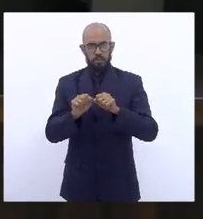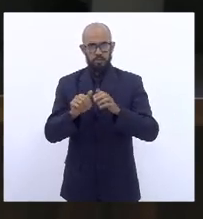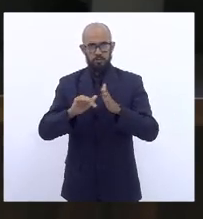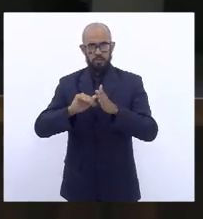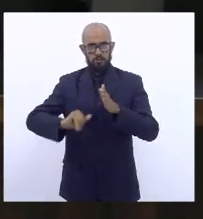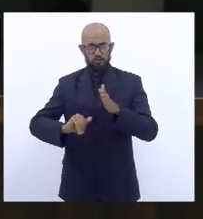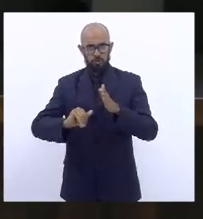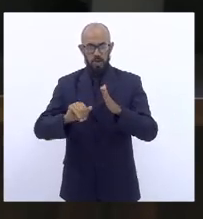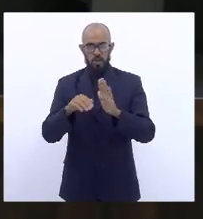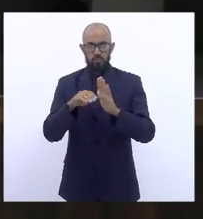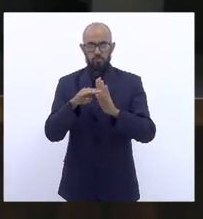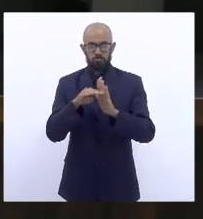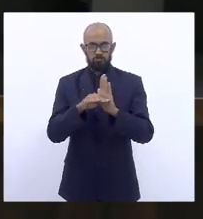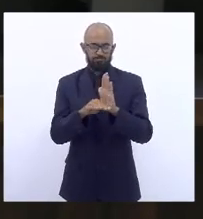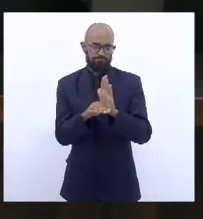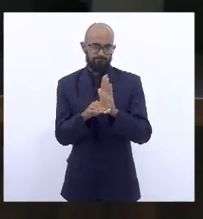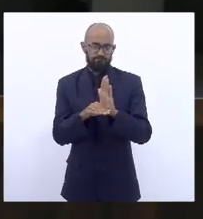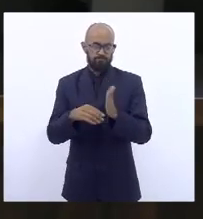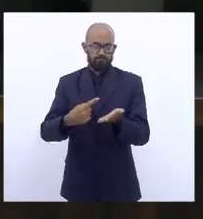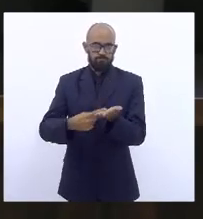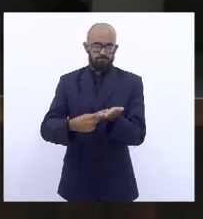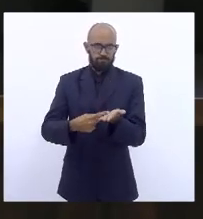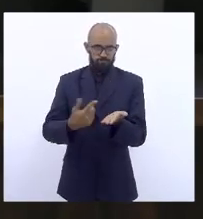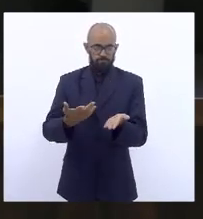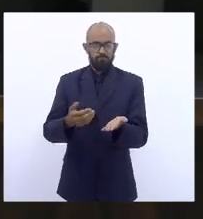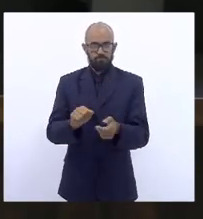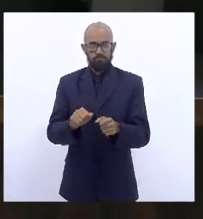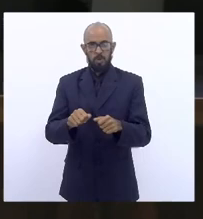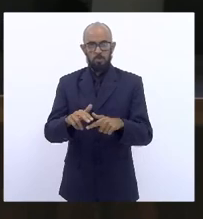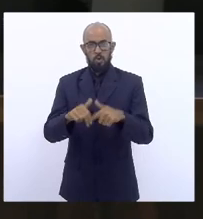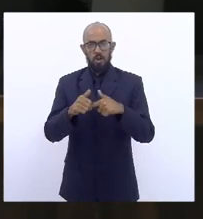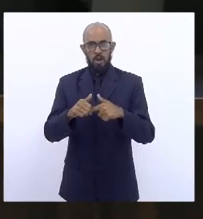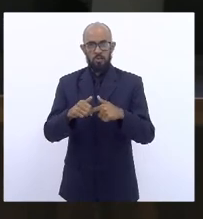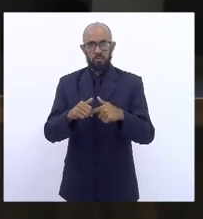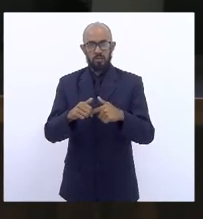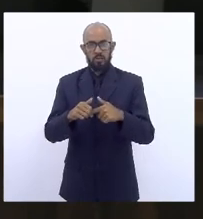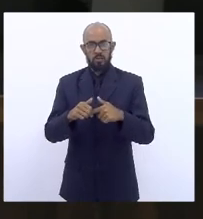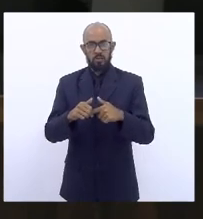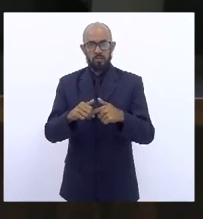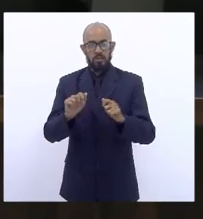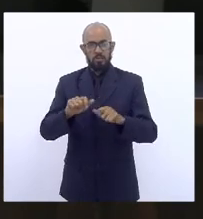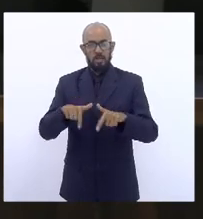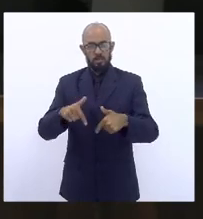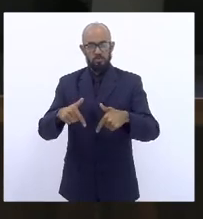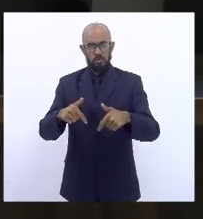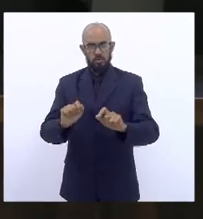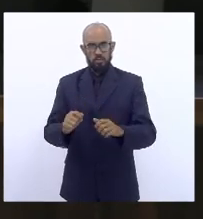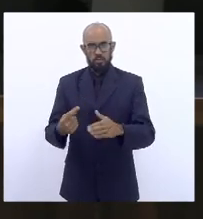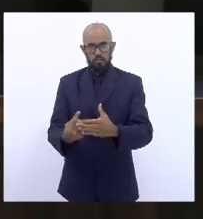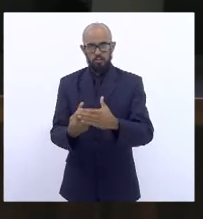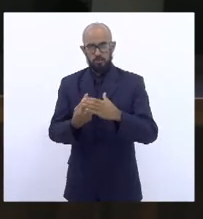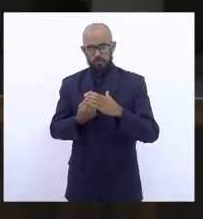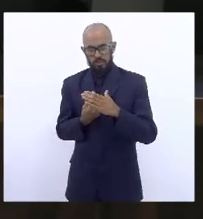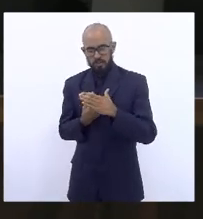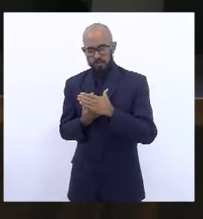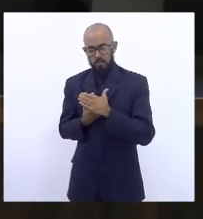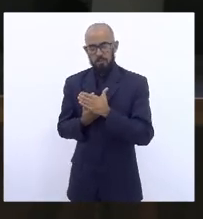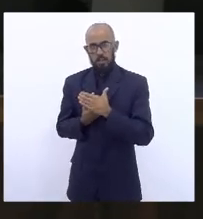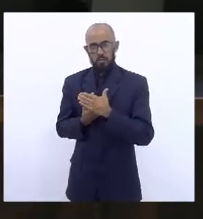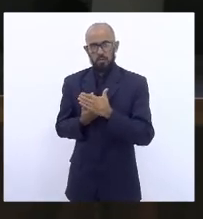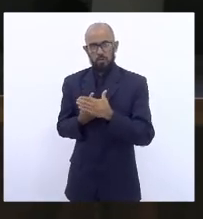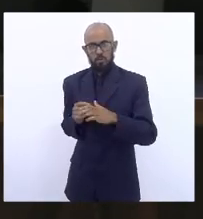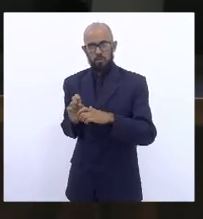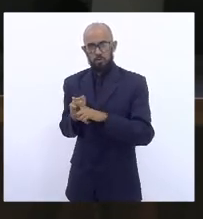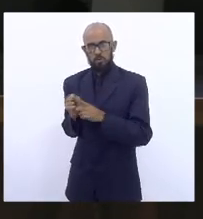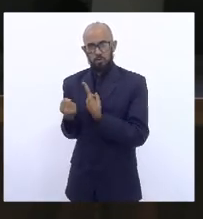abolida, tendo em vista a necessidade das medidas de distanciamento social, de quarentena, que,